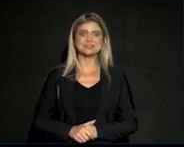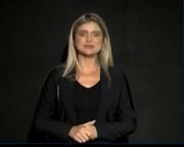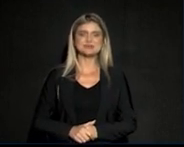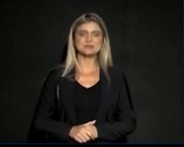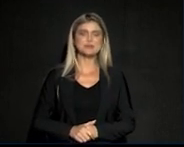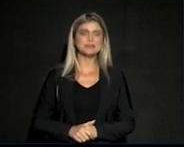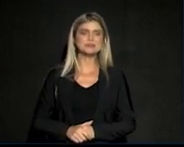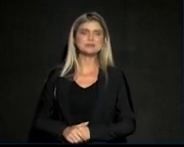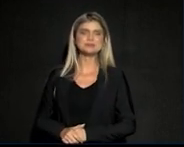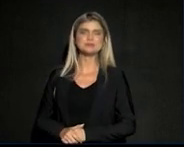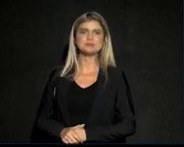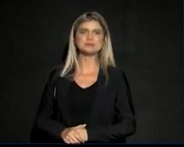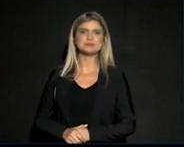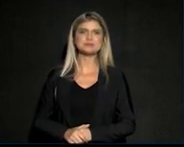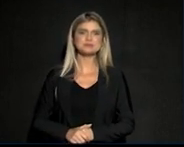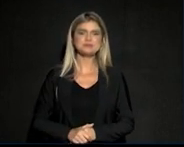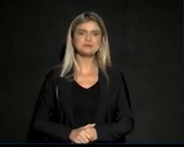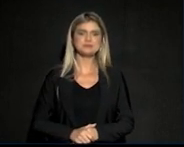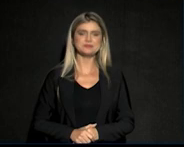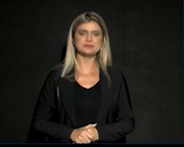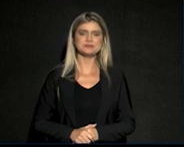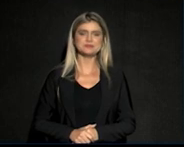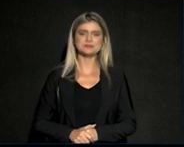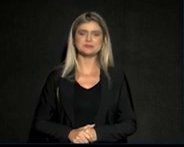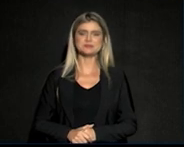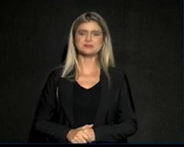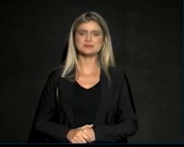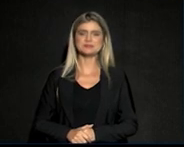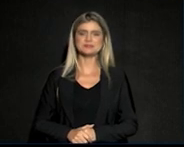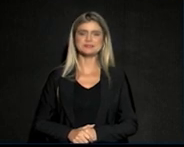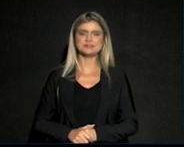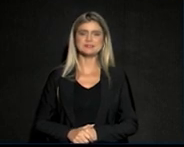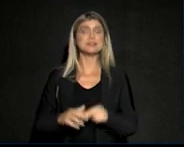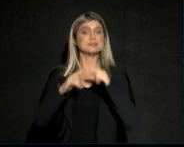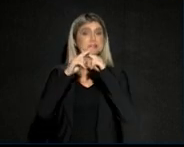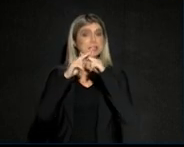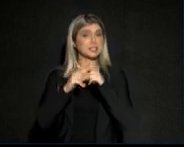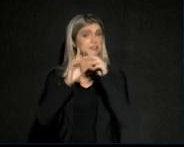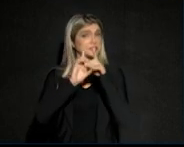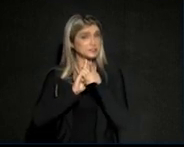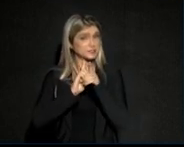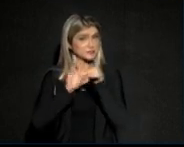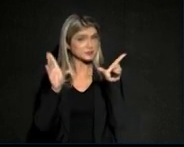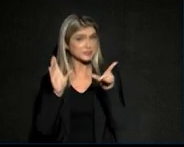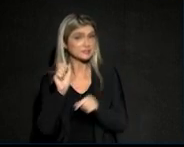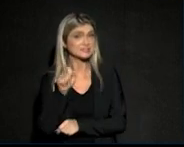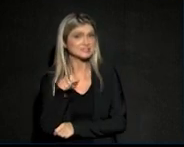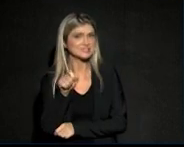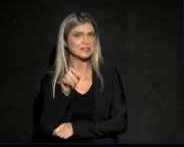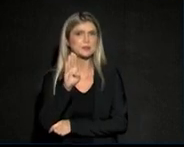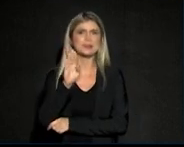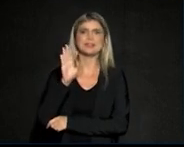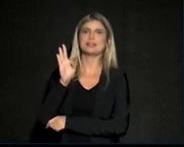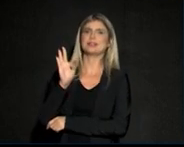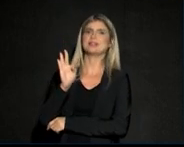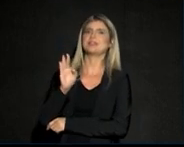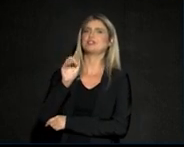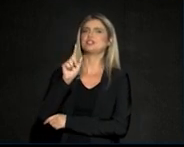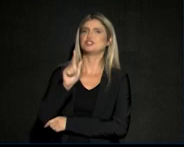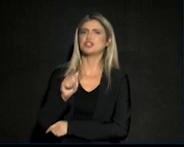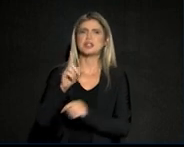porque eu ele falou que vai operar com 10 bancos Mas é para caixa mesmo que vai democratizar crédito tá protegeram